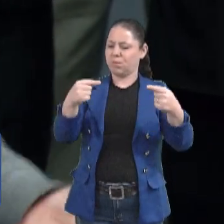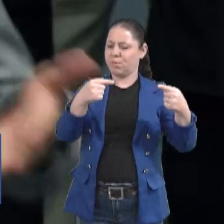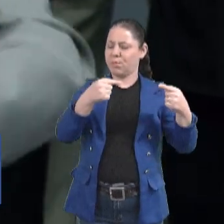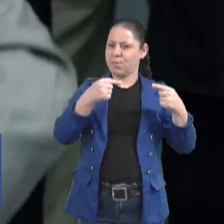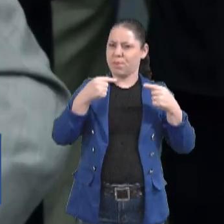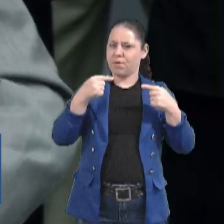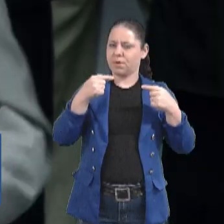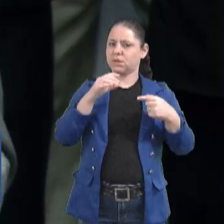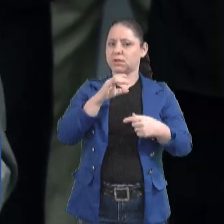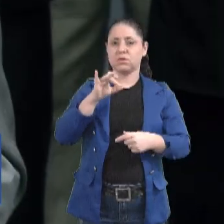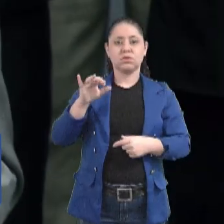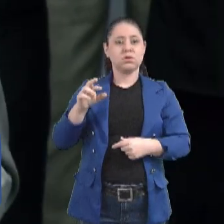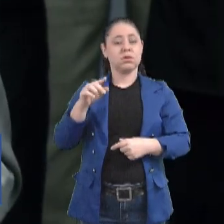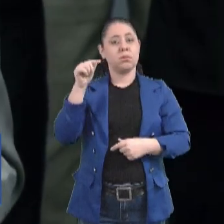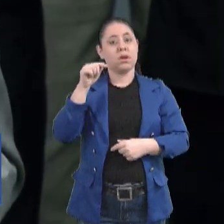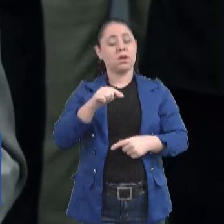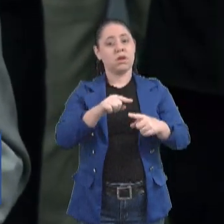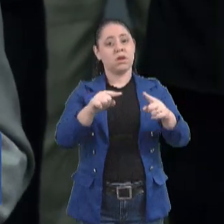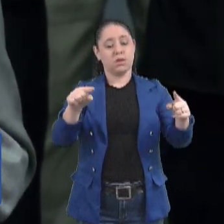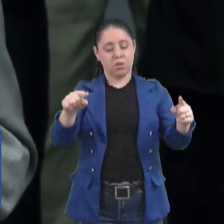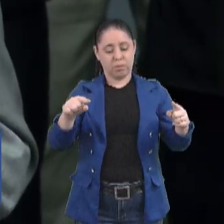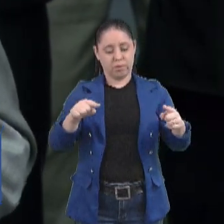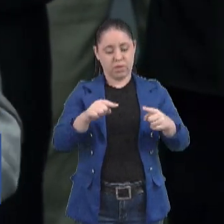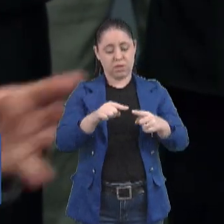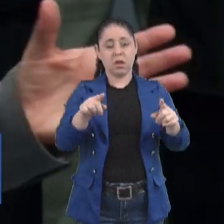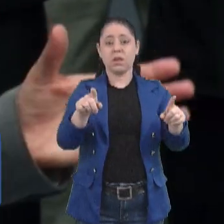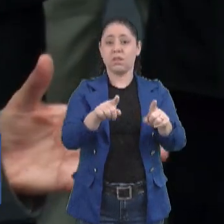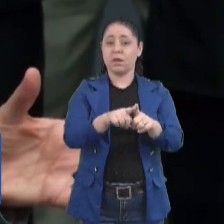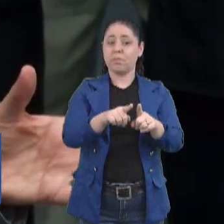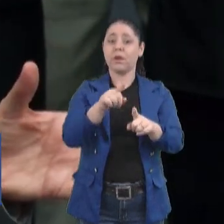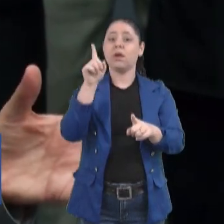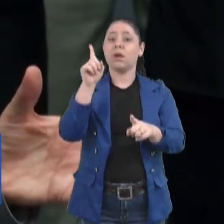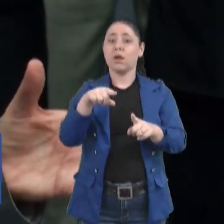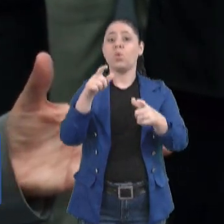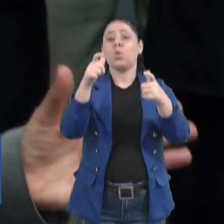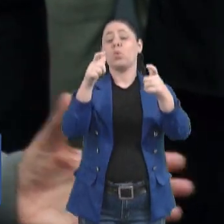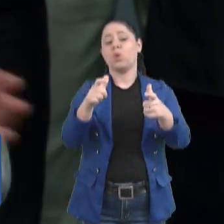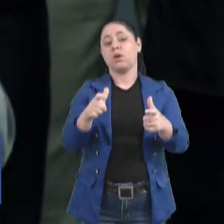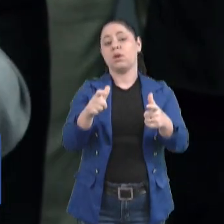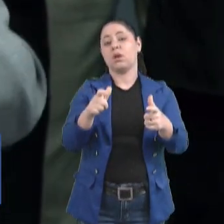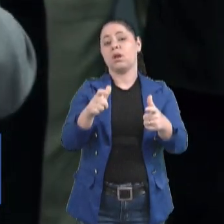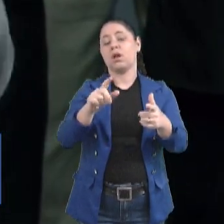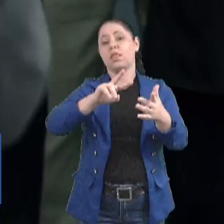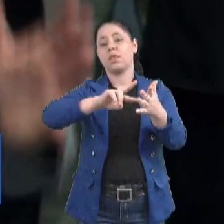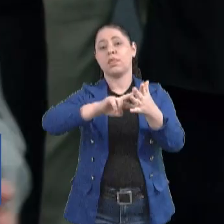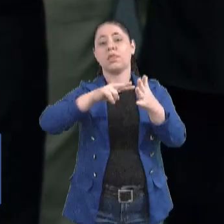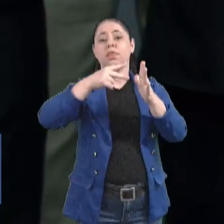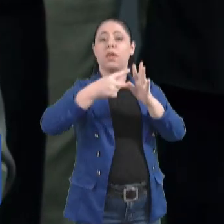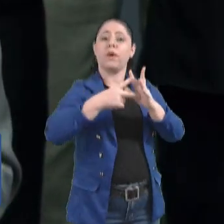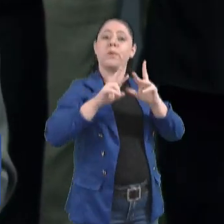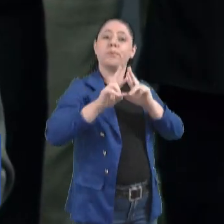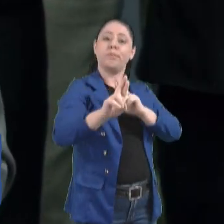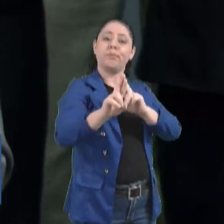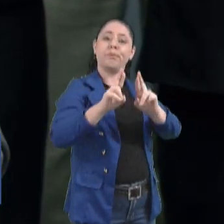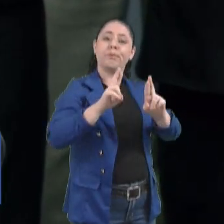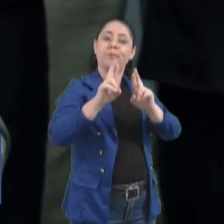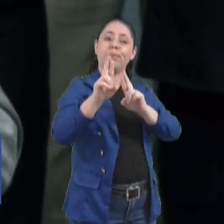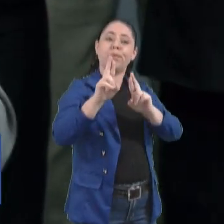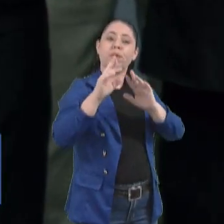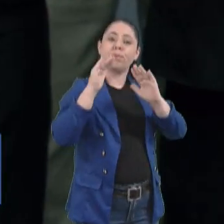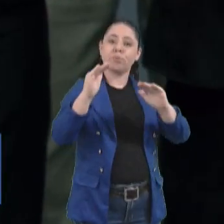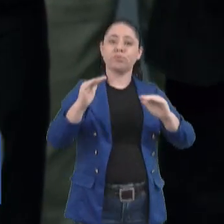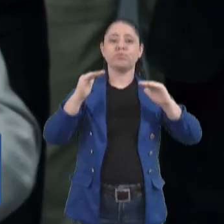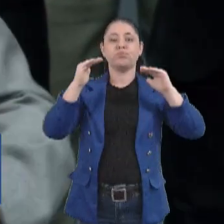só na CCJ, mas aqui neste plenário, que justamente é a interpretação em relação à